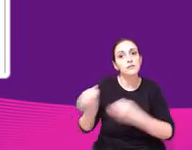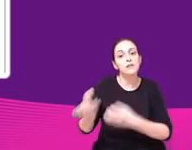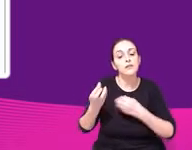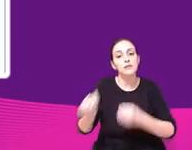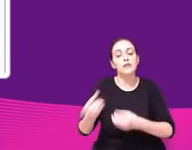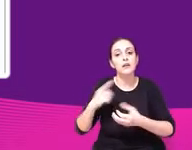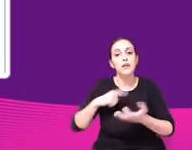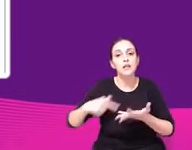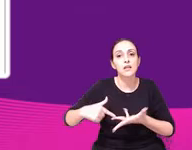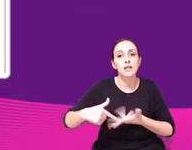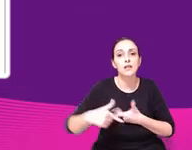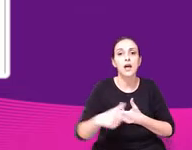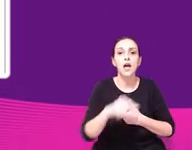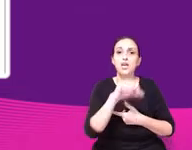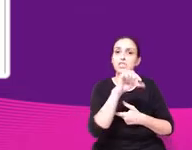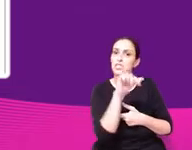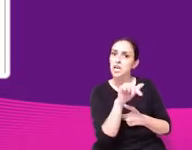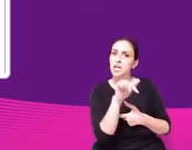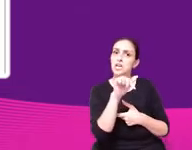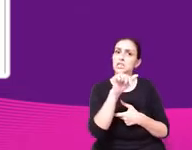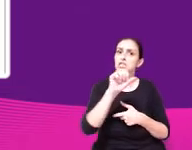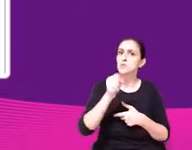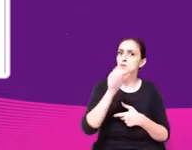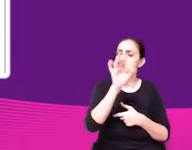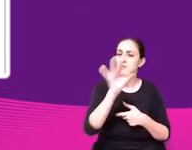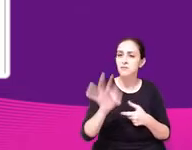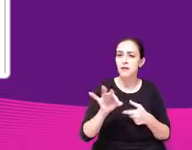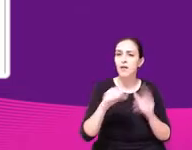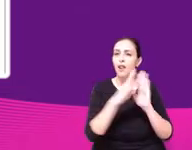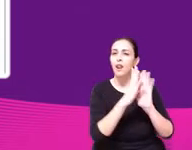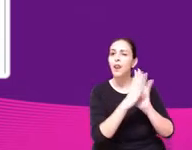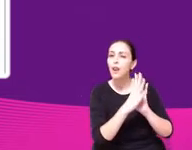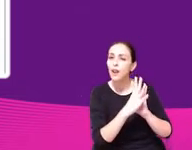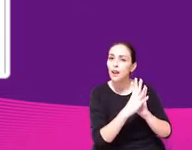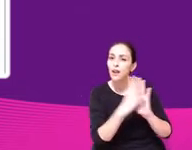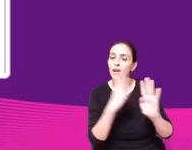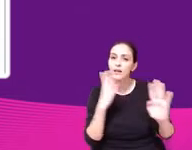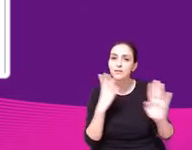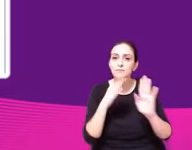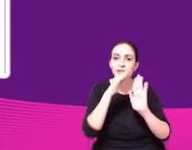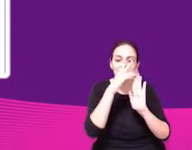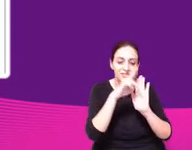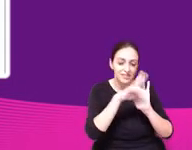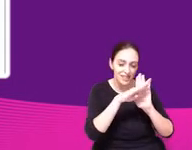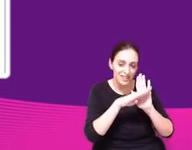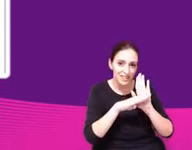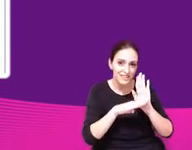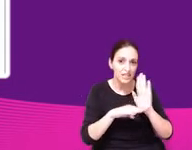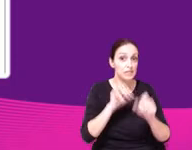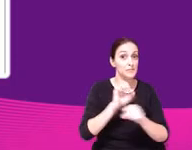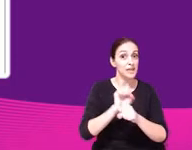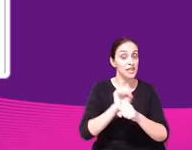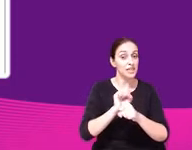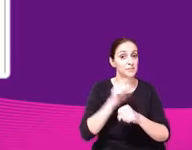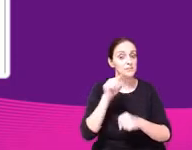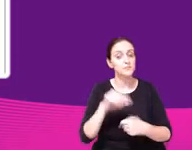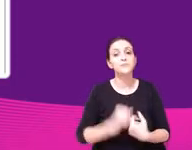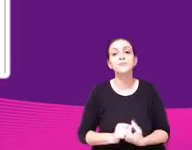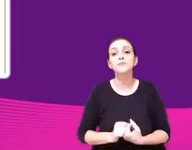torno de 7 a 8% na lista de espera e 2 a 4% nos transplantados por ano. O outro